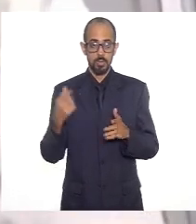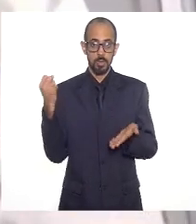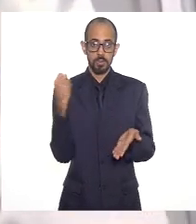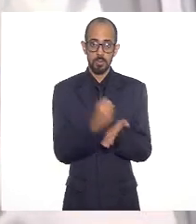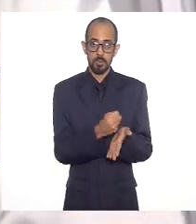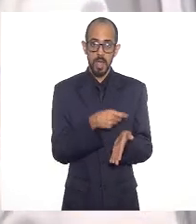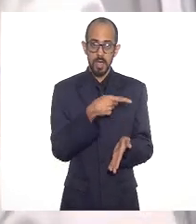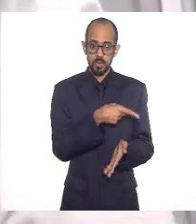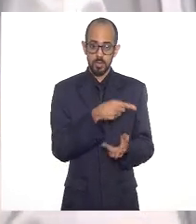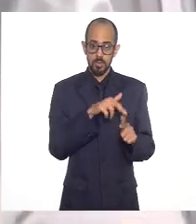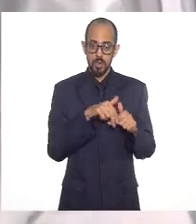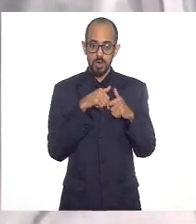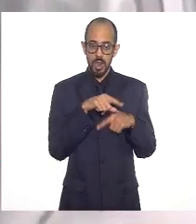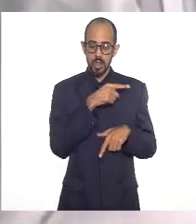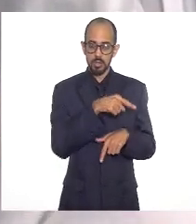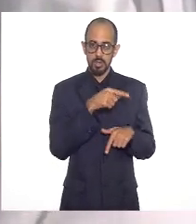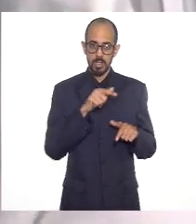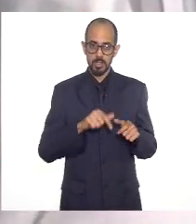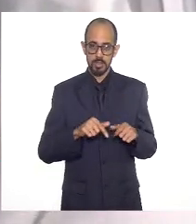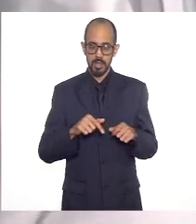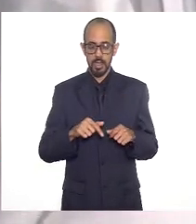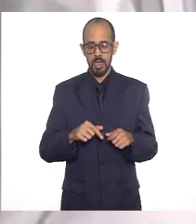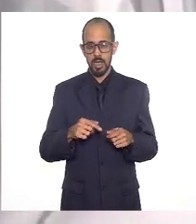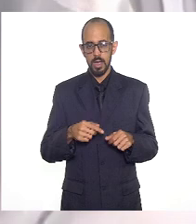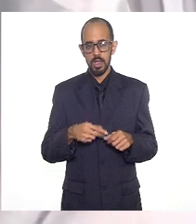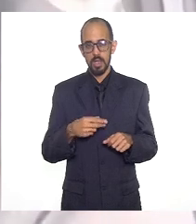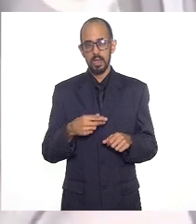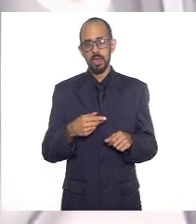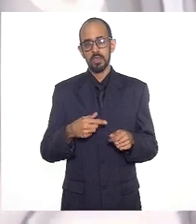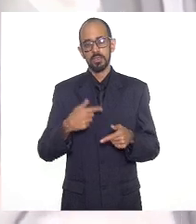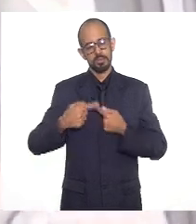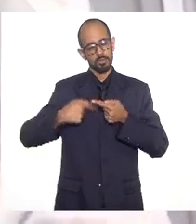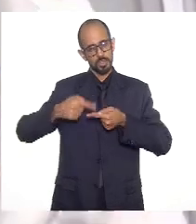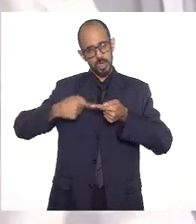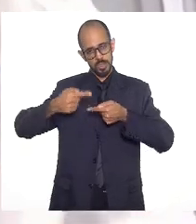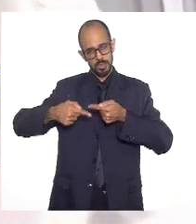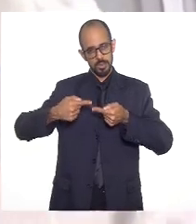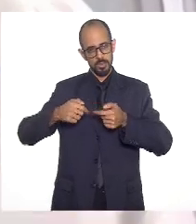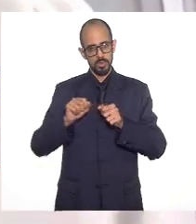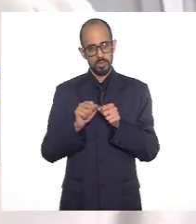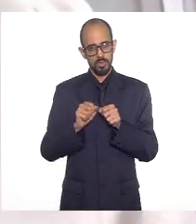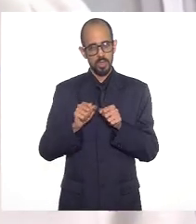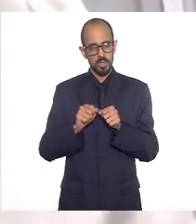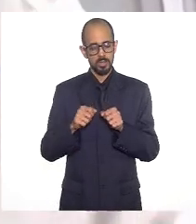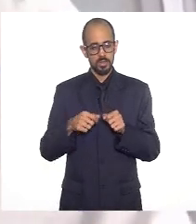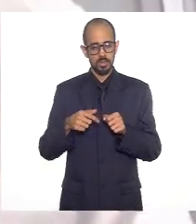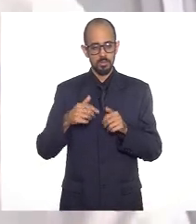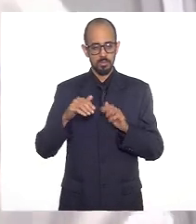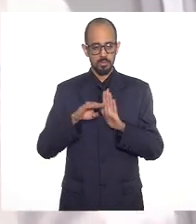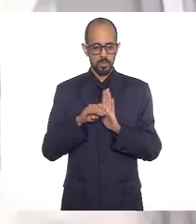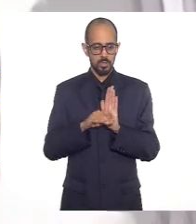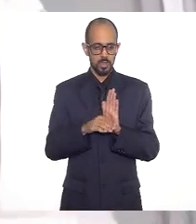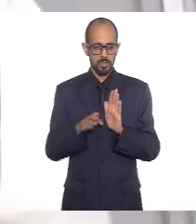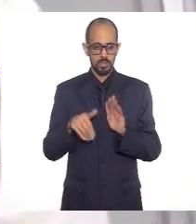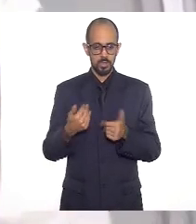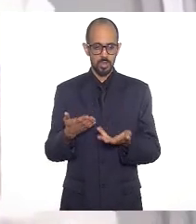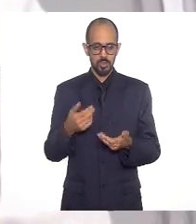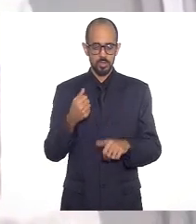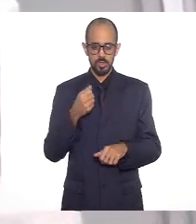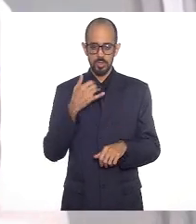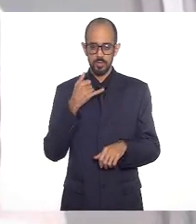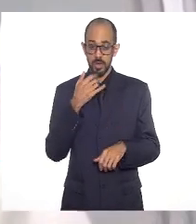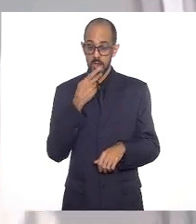conta desse legado ancestral aí de outros processos. Então, quando a gente fala de uma saúde, de um